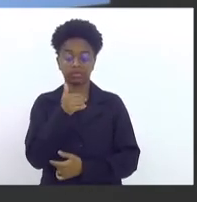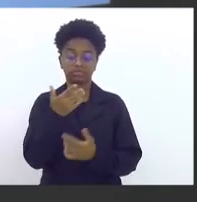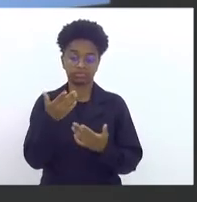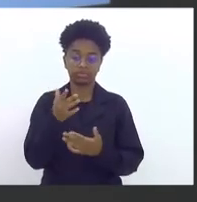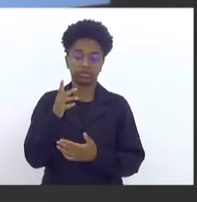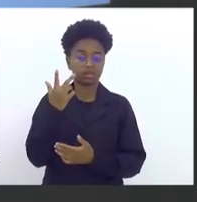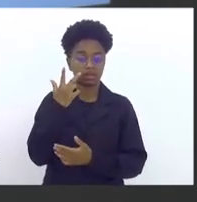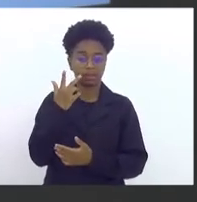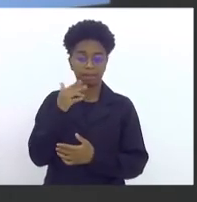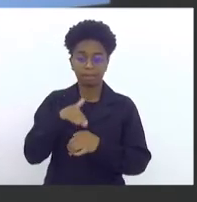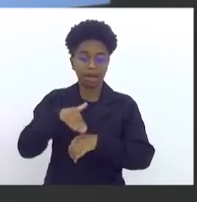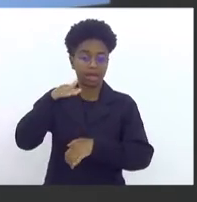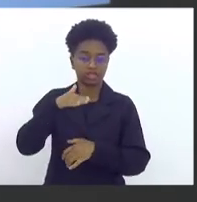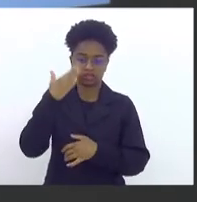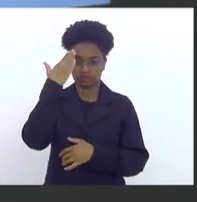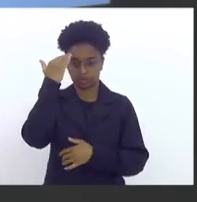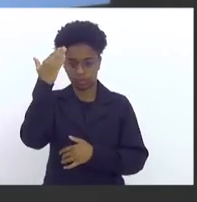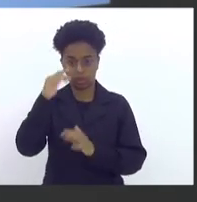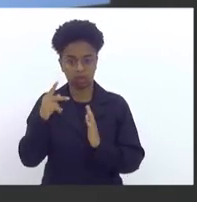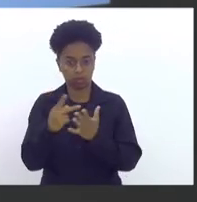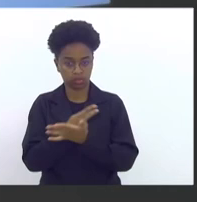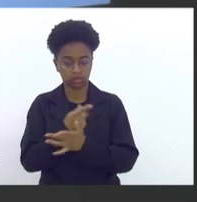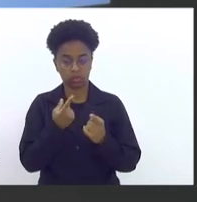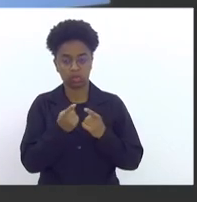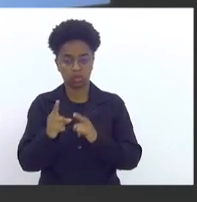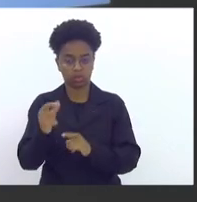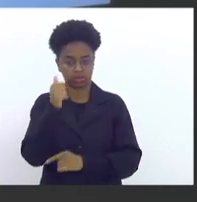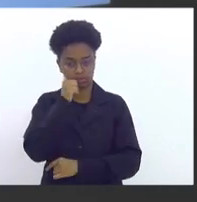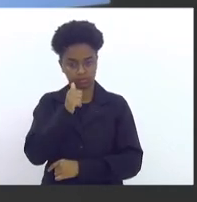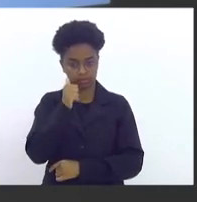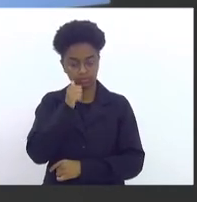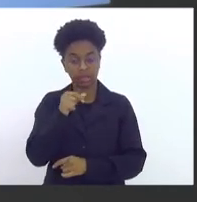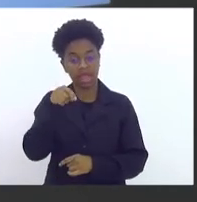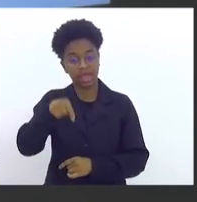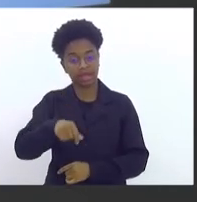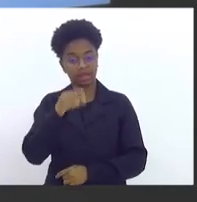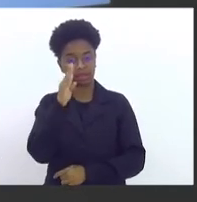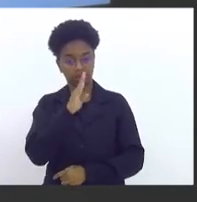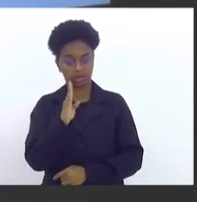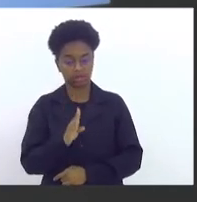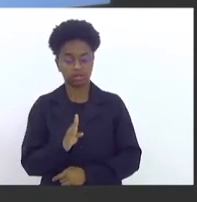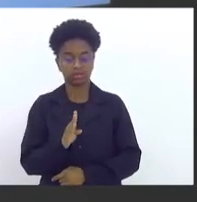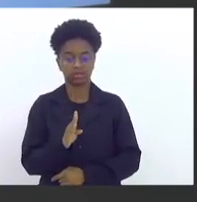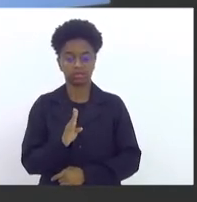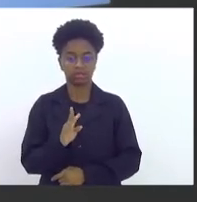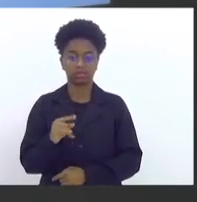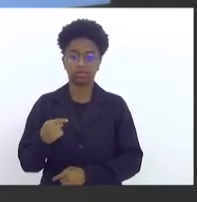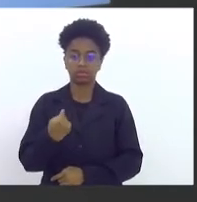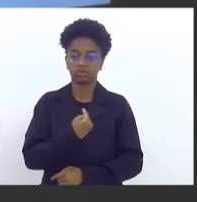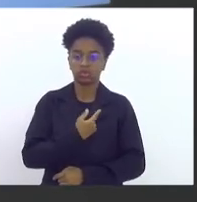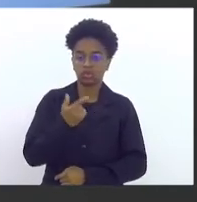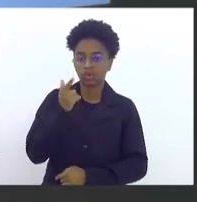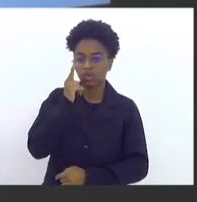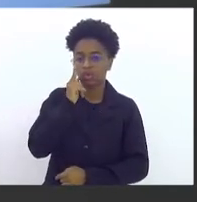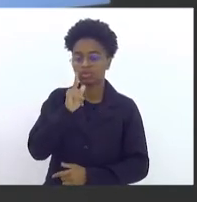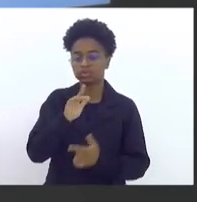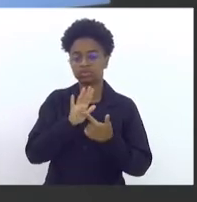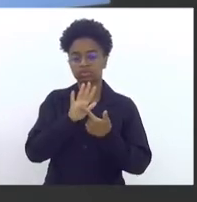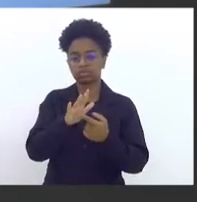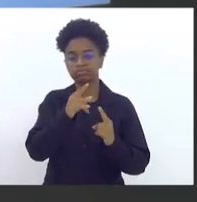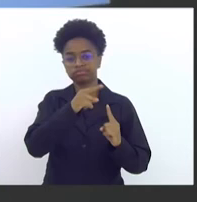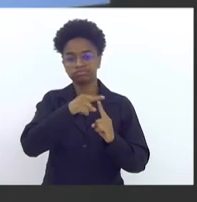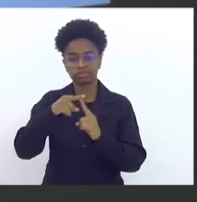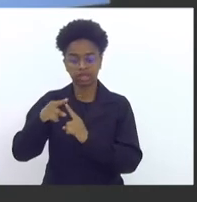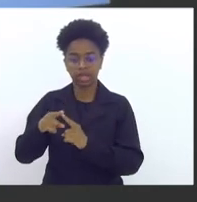o que mais comum dos crime cibernético contra as mulheres aqui no Brasil a gente conseguiria tipificar como